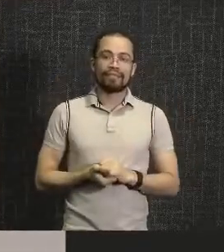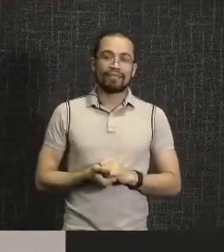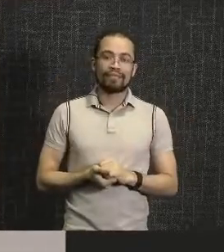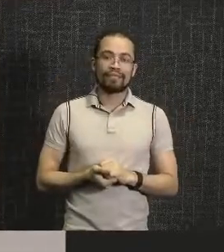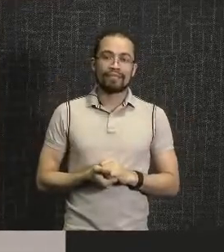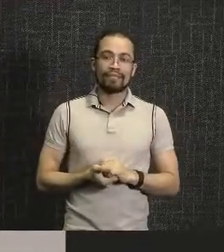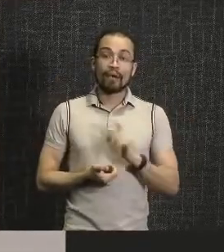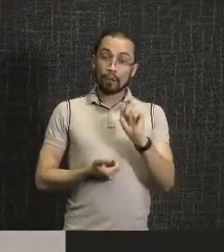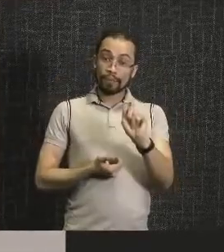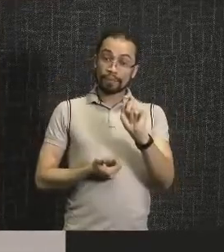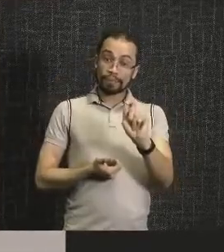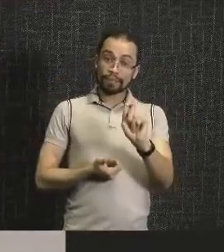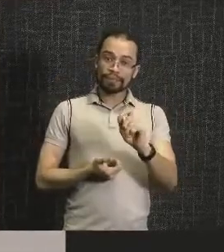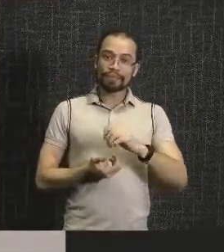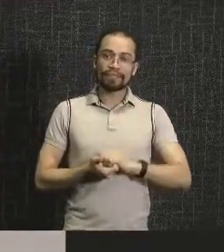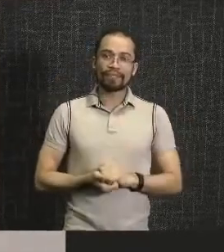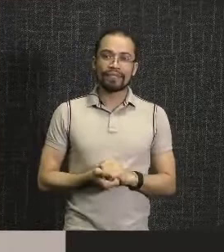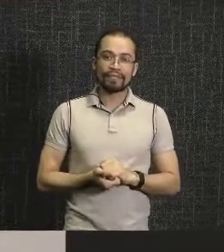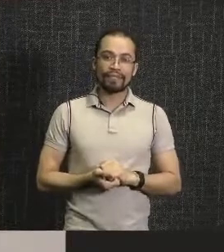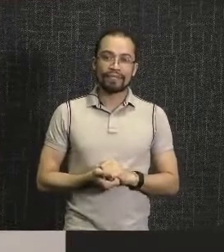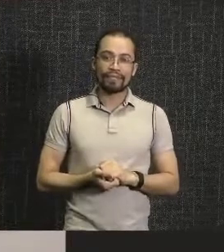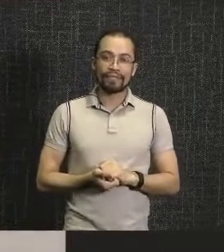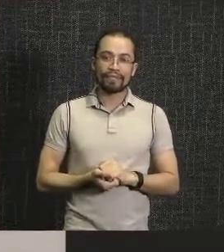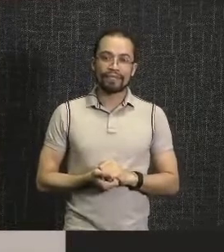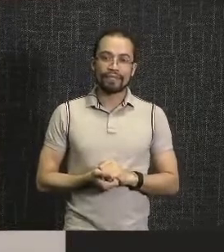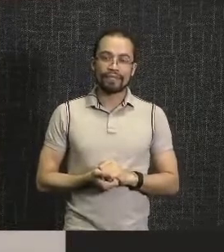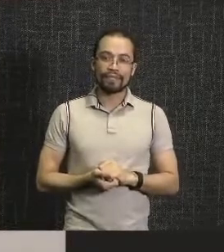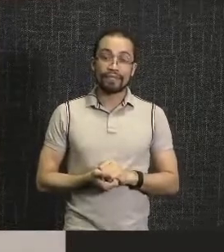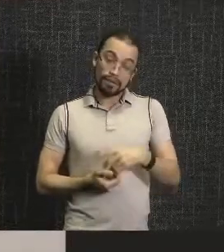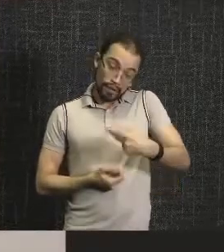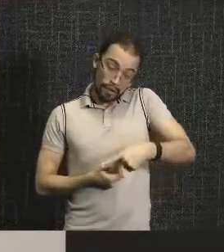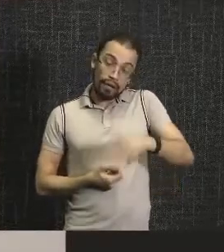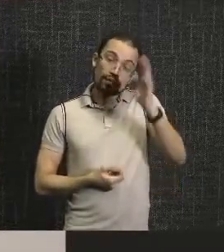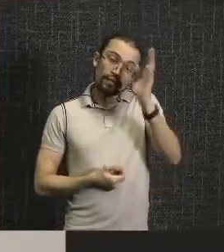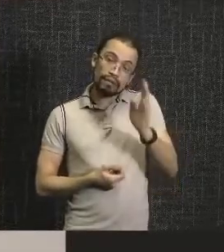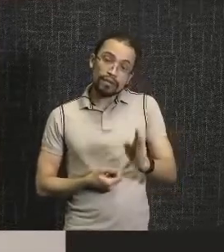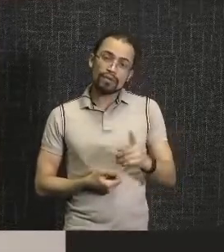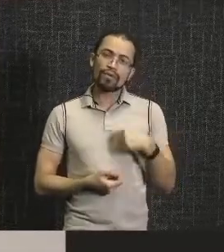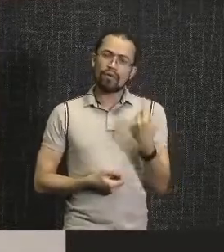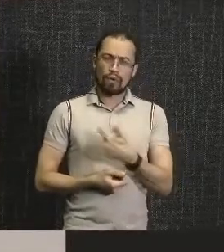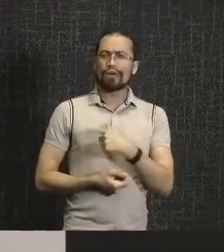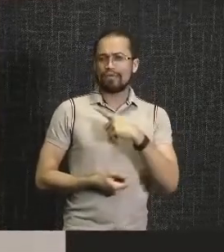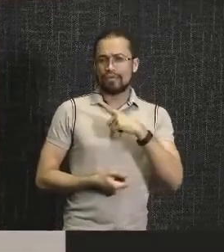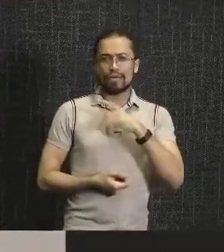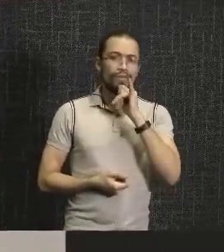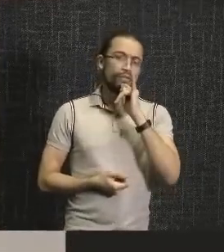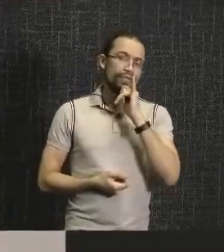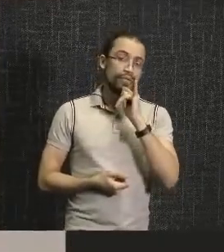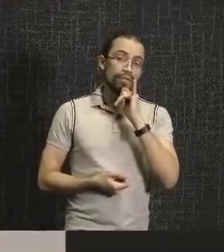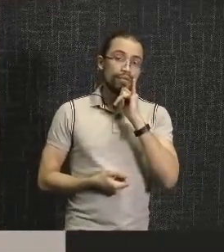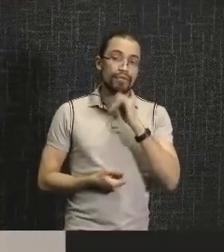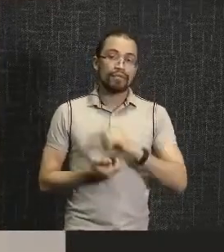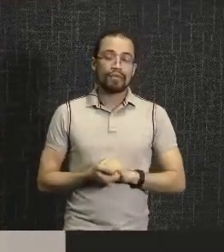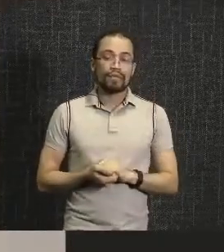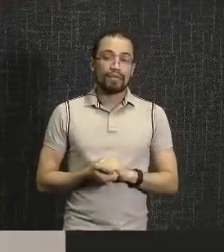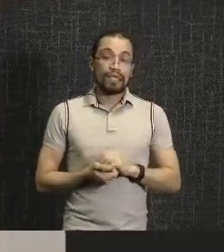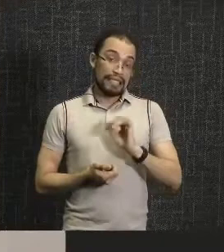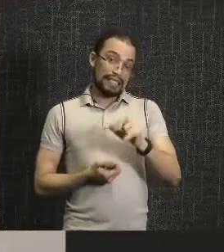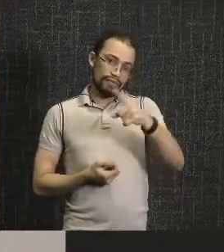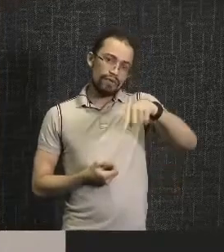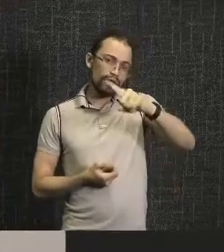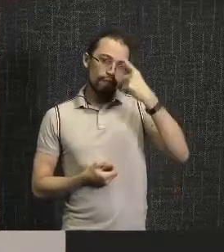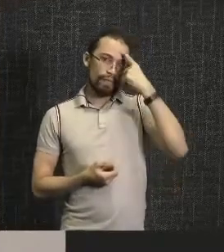que é o seguinte: no Brasil, nós ainda, a gente tem a economia estagnada, em termos de produtividade,